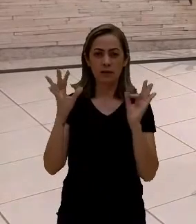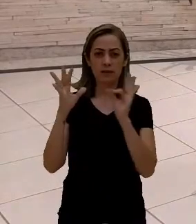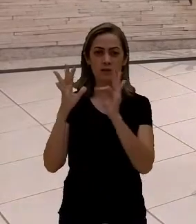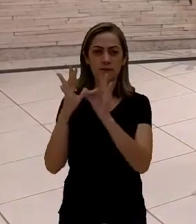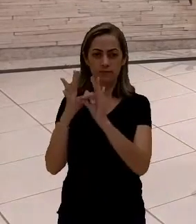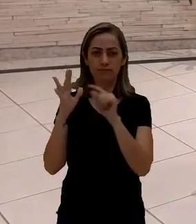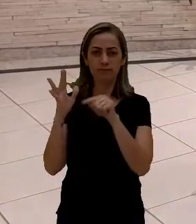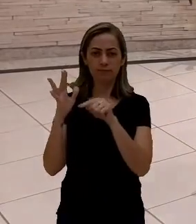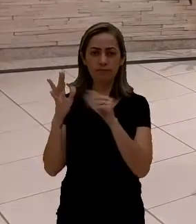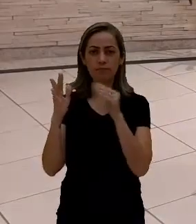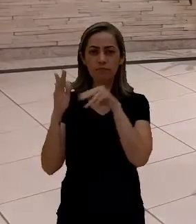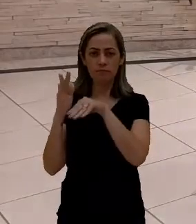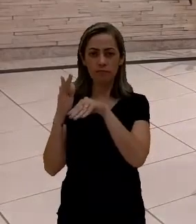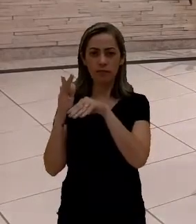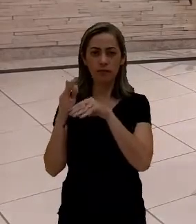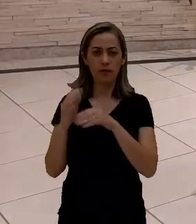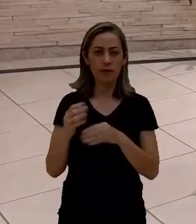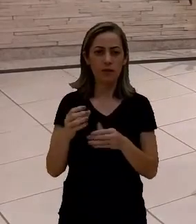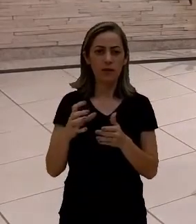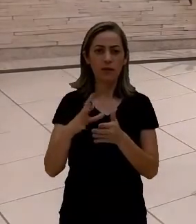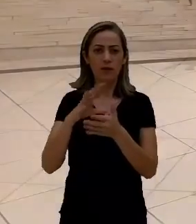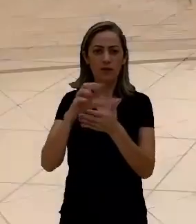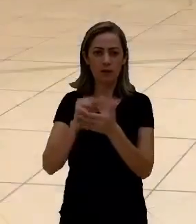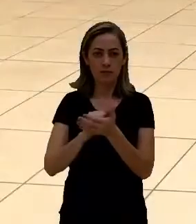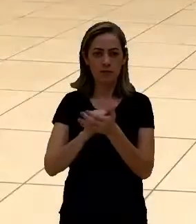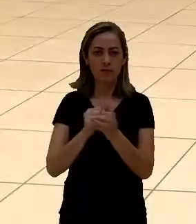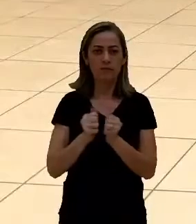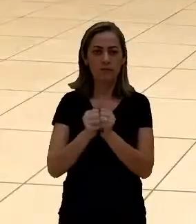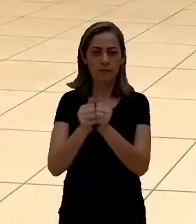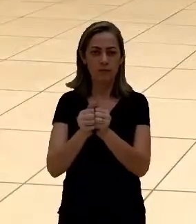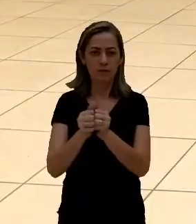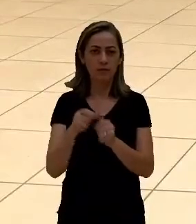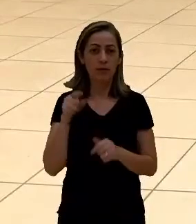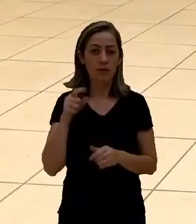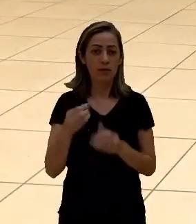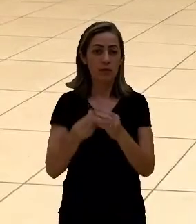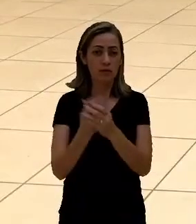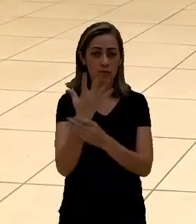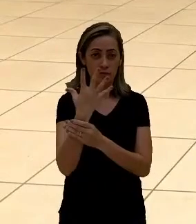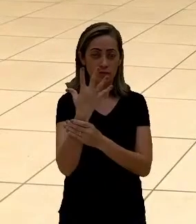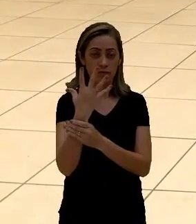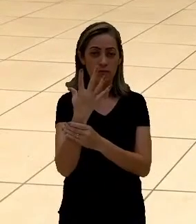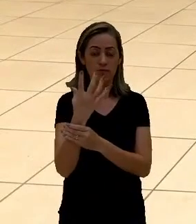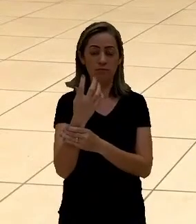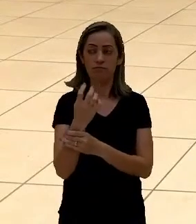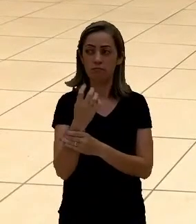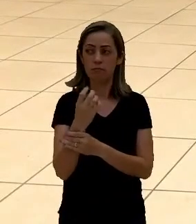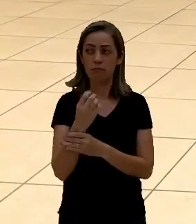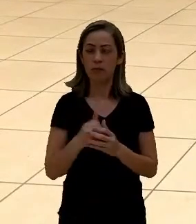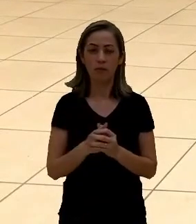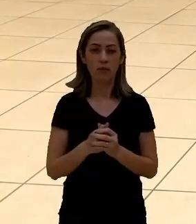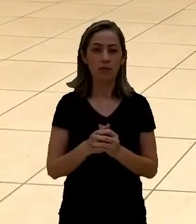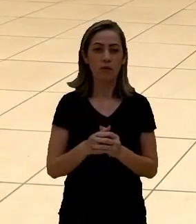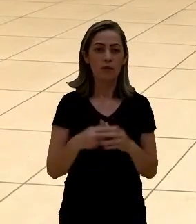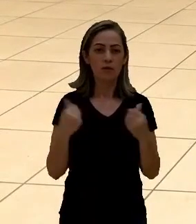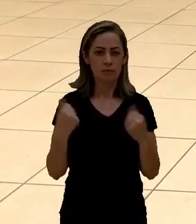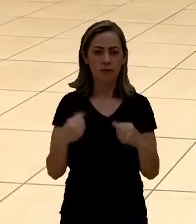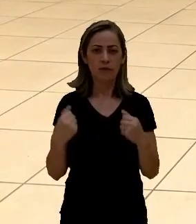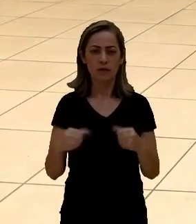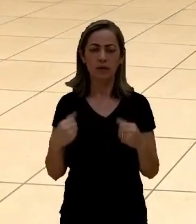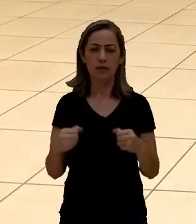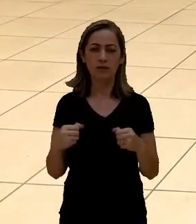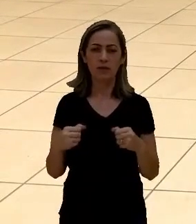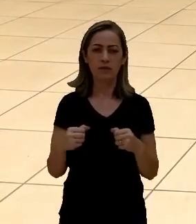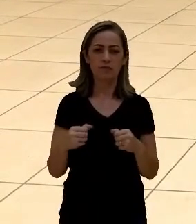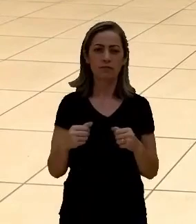convidado a se inscrever e acompanhar eh ele nasceu por uma necessidade Como eu